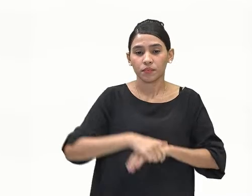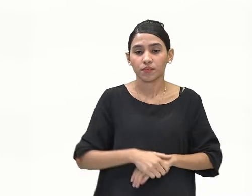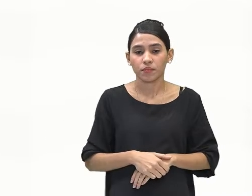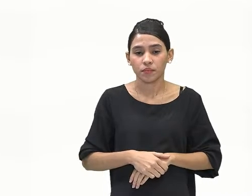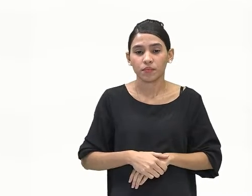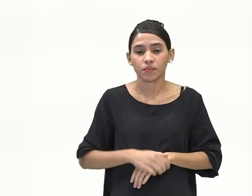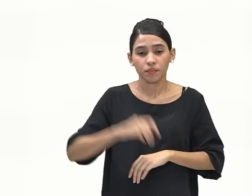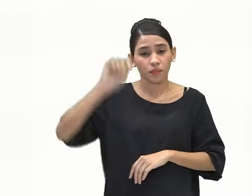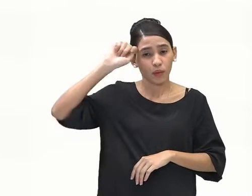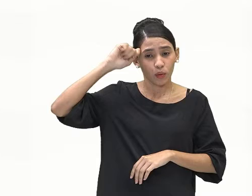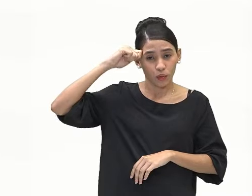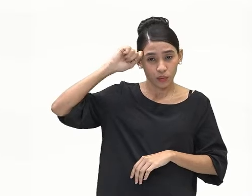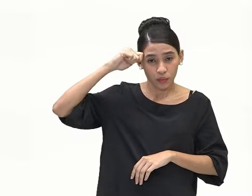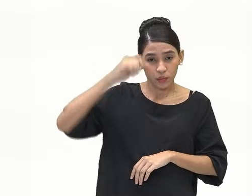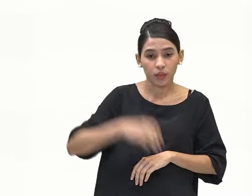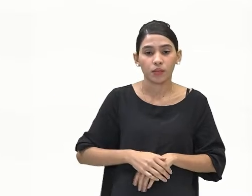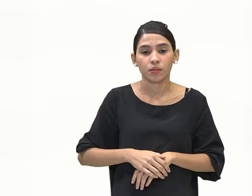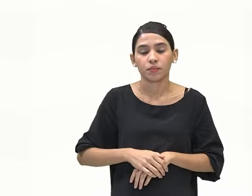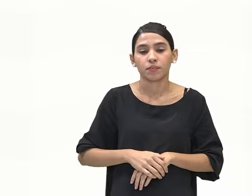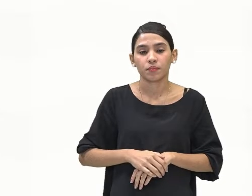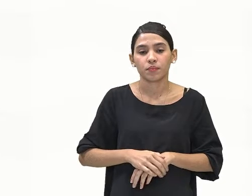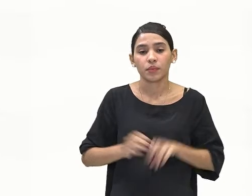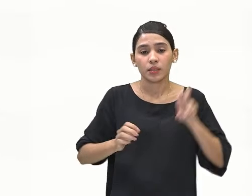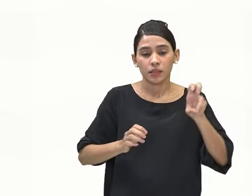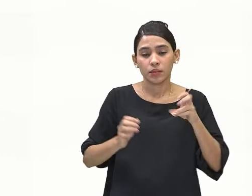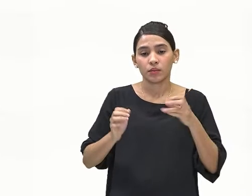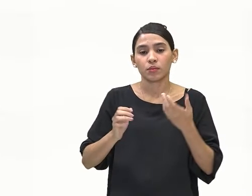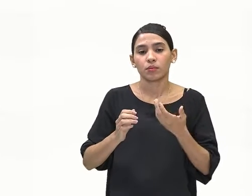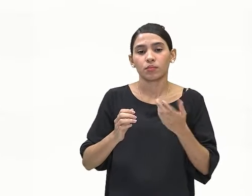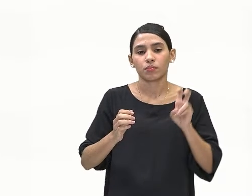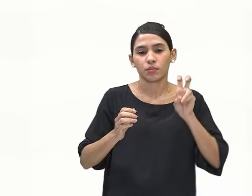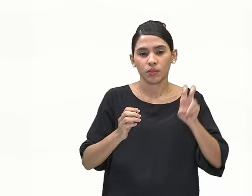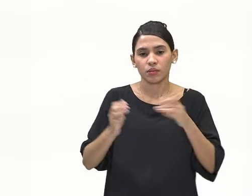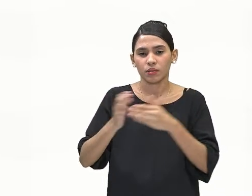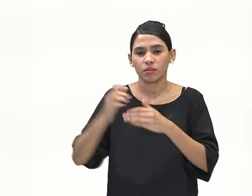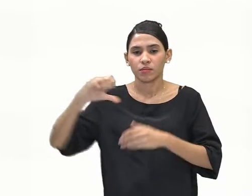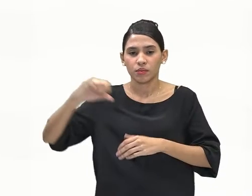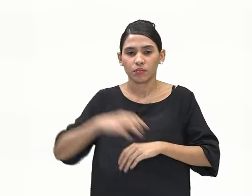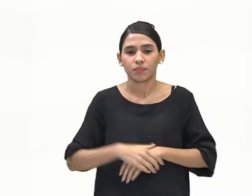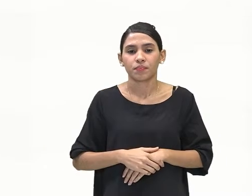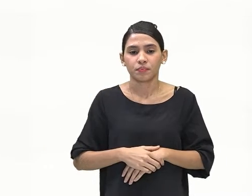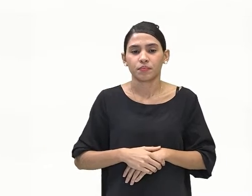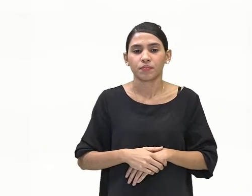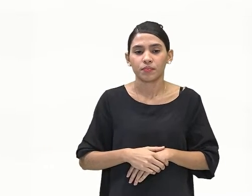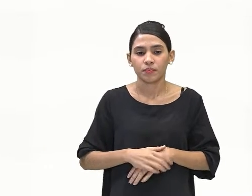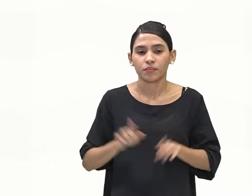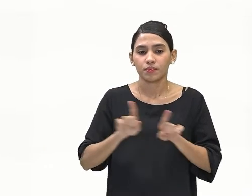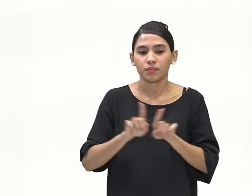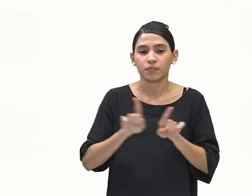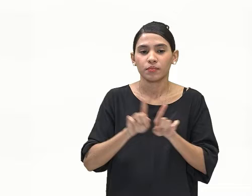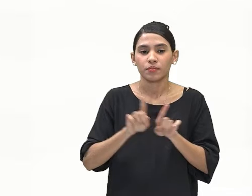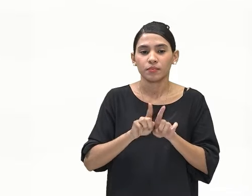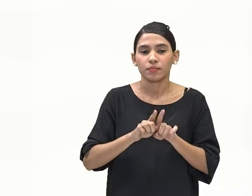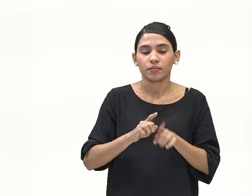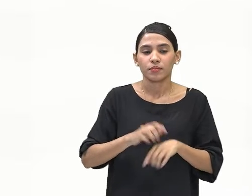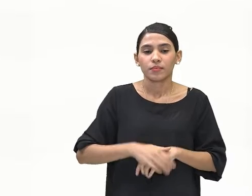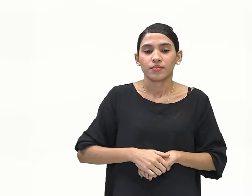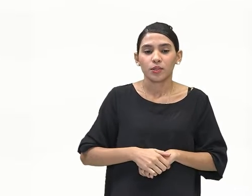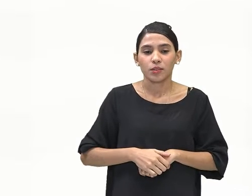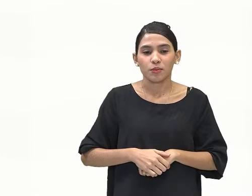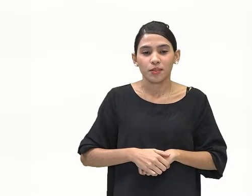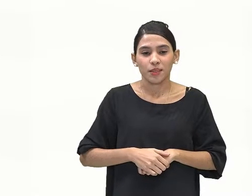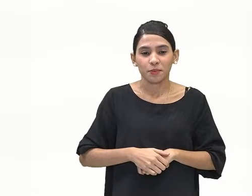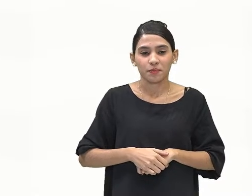Os pretos saíram de 5% para 9% em 2021, os amarelos de 0,42% para